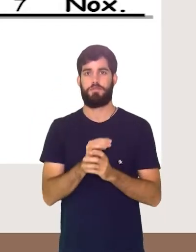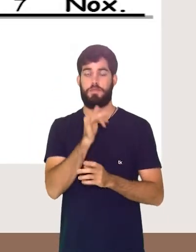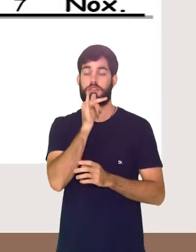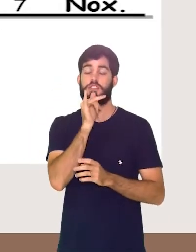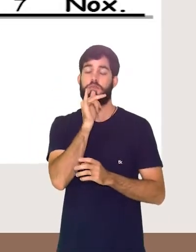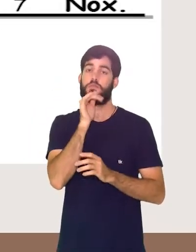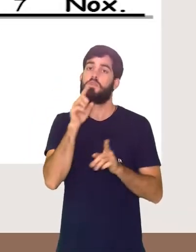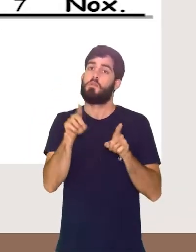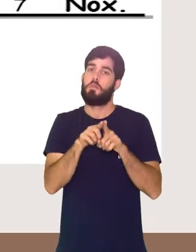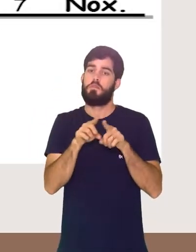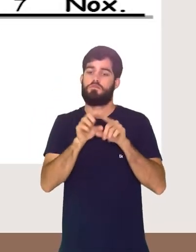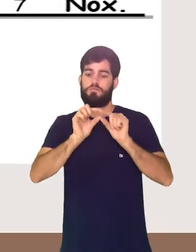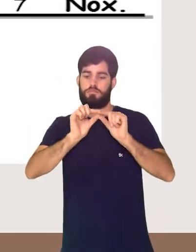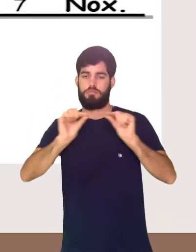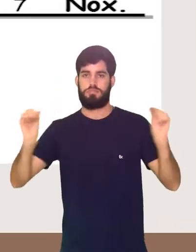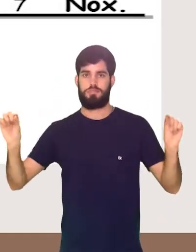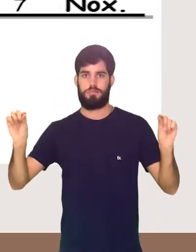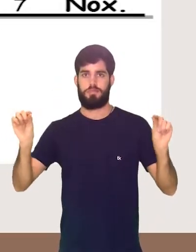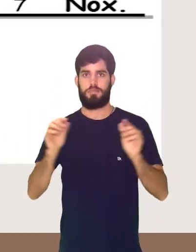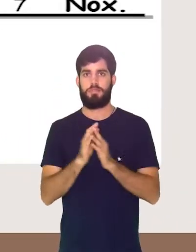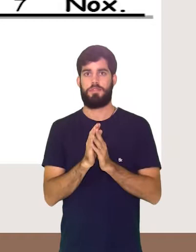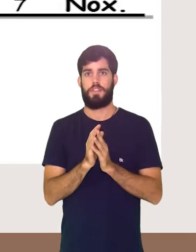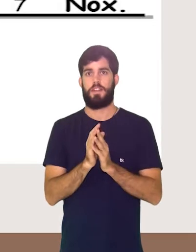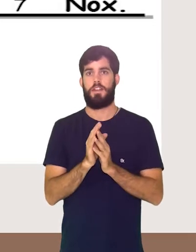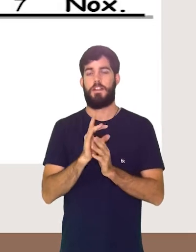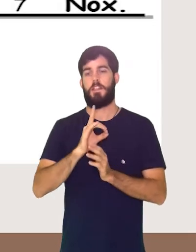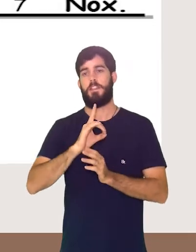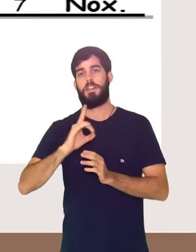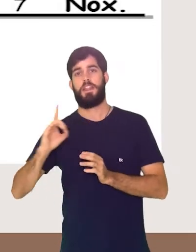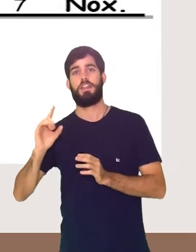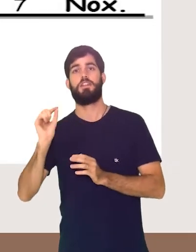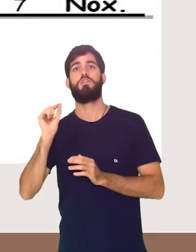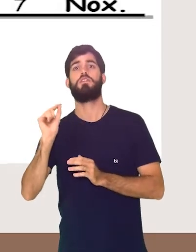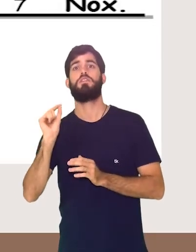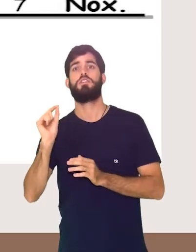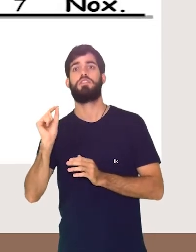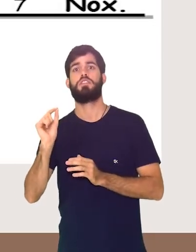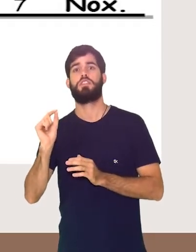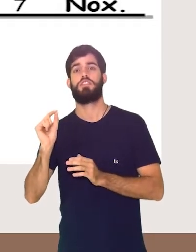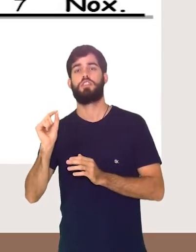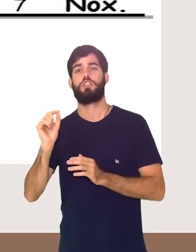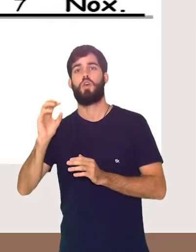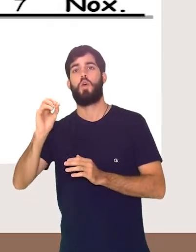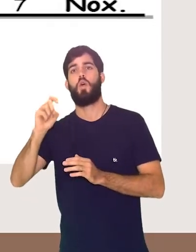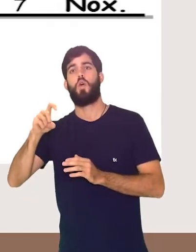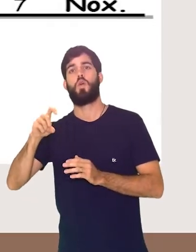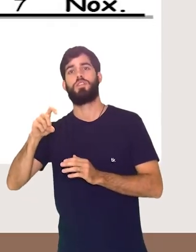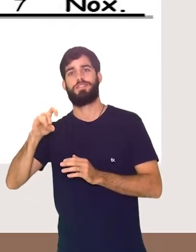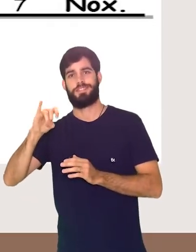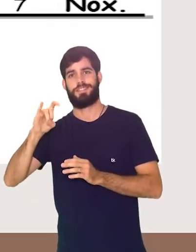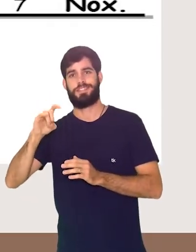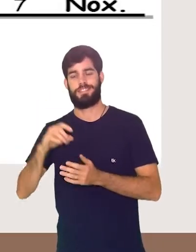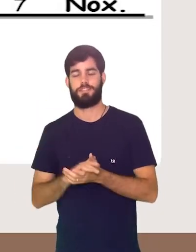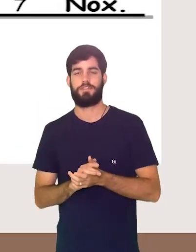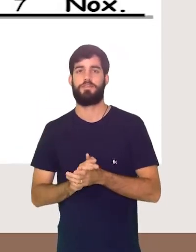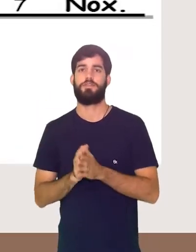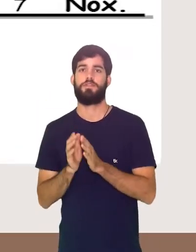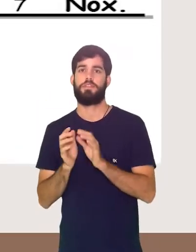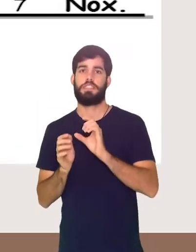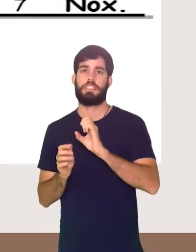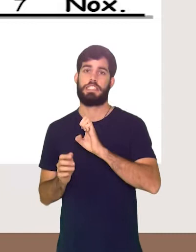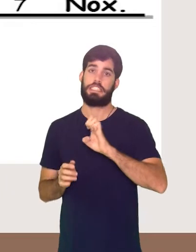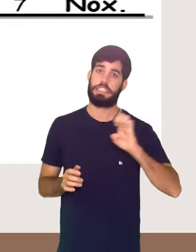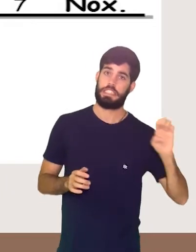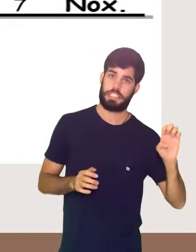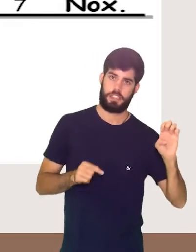está fazendo com que um elemento sofra oxidação. Já, se a gente for para a esquerda, ou seja, o